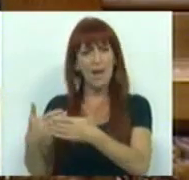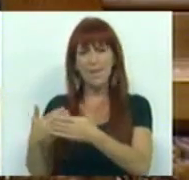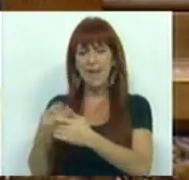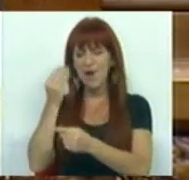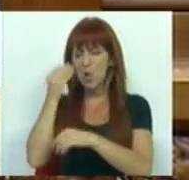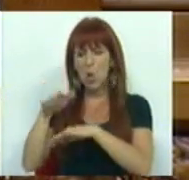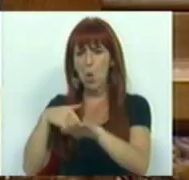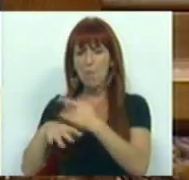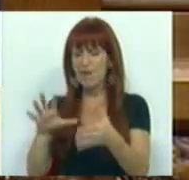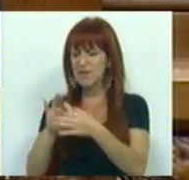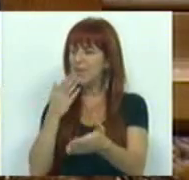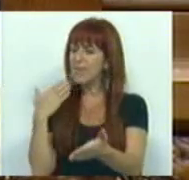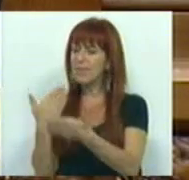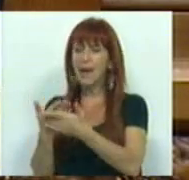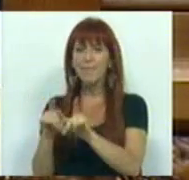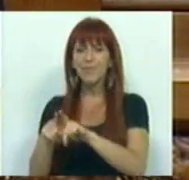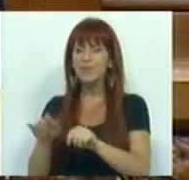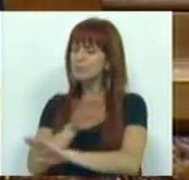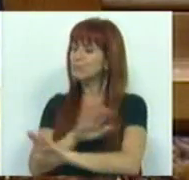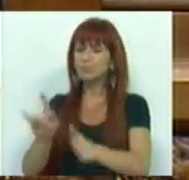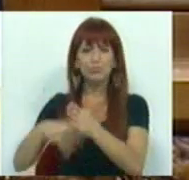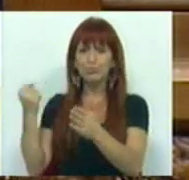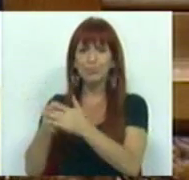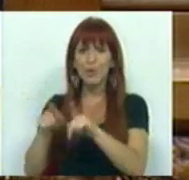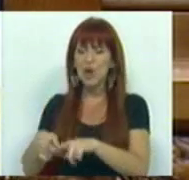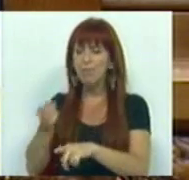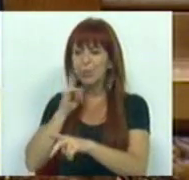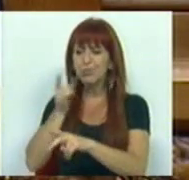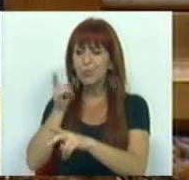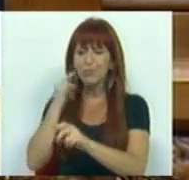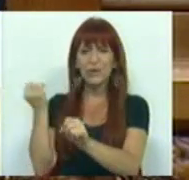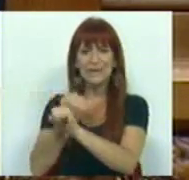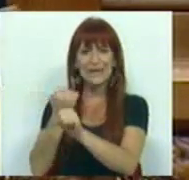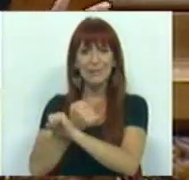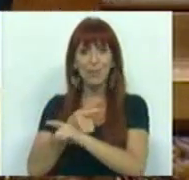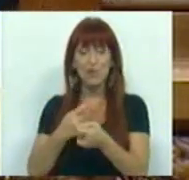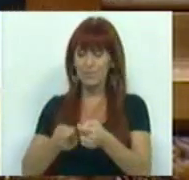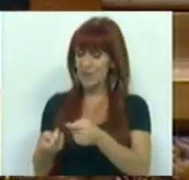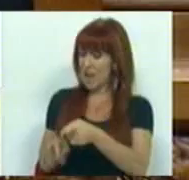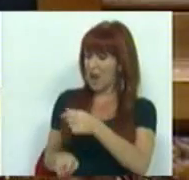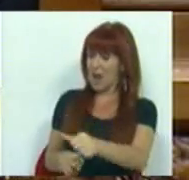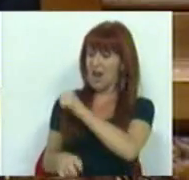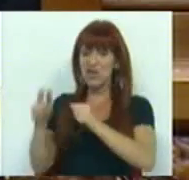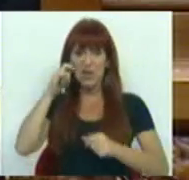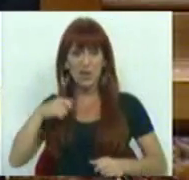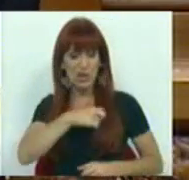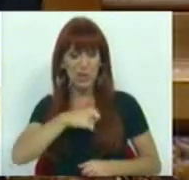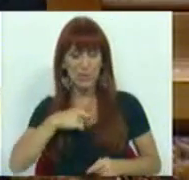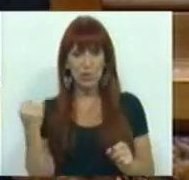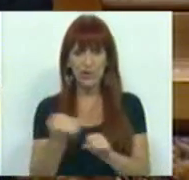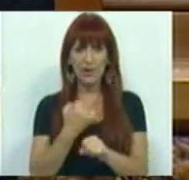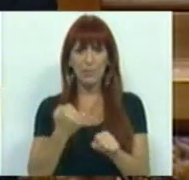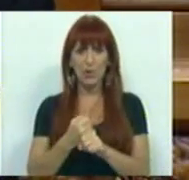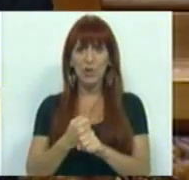os mecanismos adequados para pôr termo às ilegalidades laborais. O anterior inspetor de